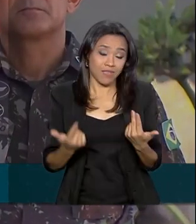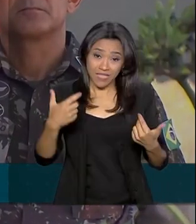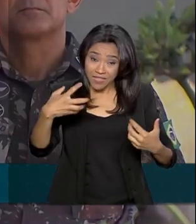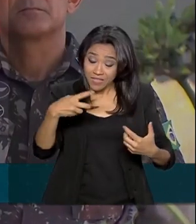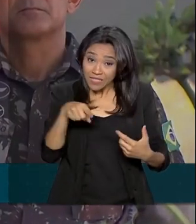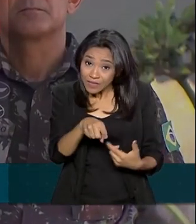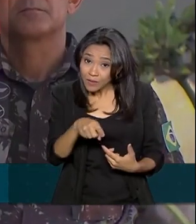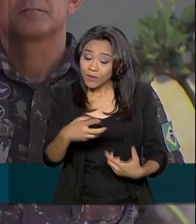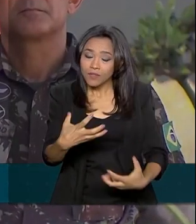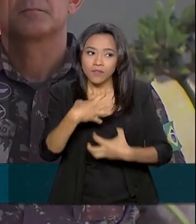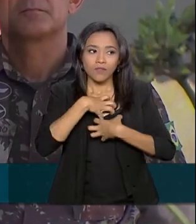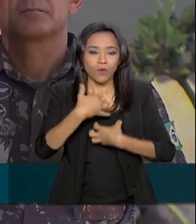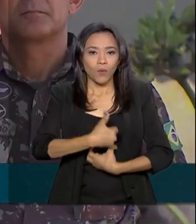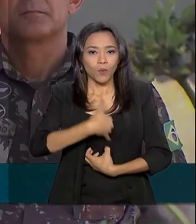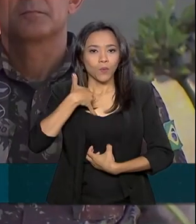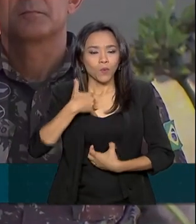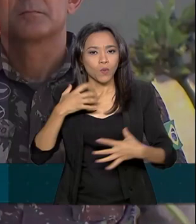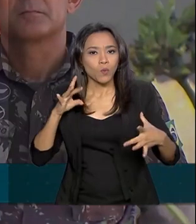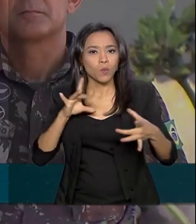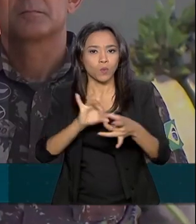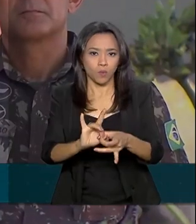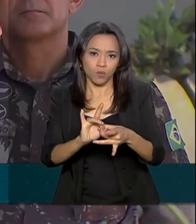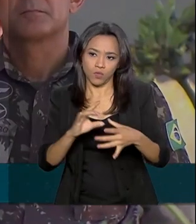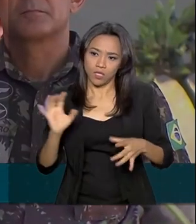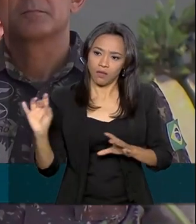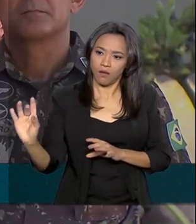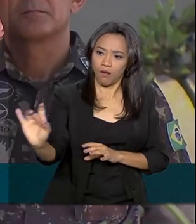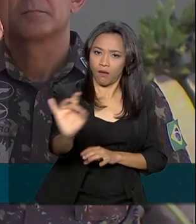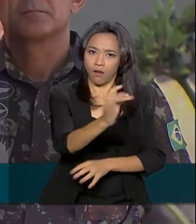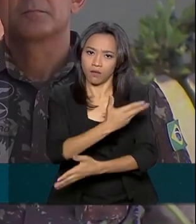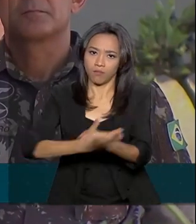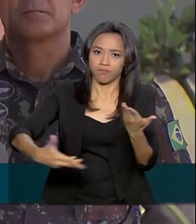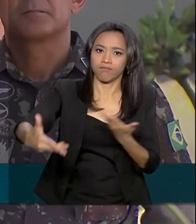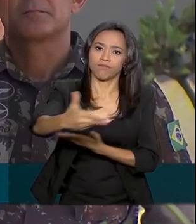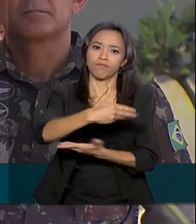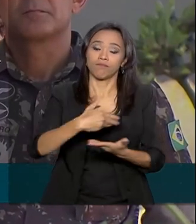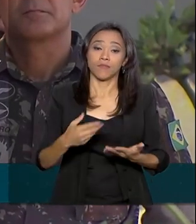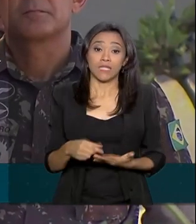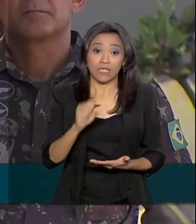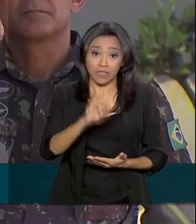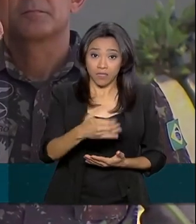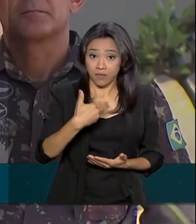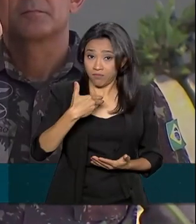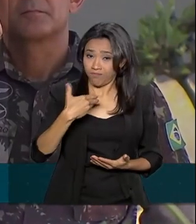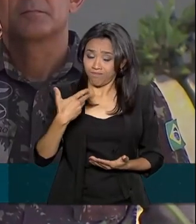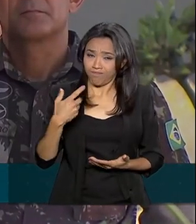isso nos une. Se pedimos luta e a tormenta,